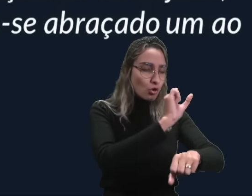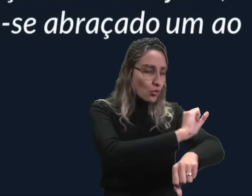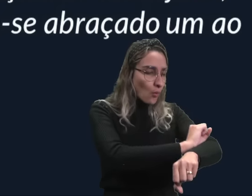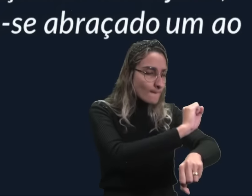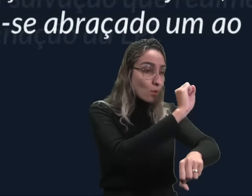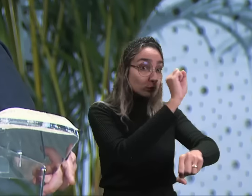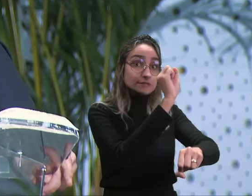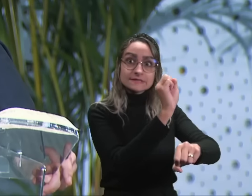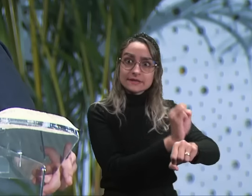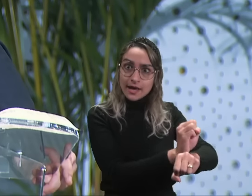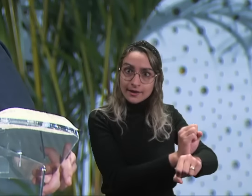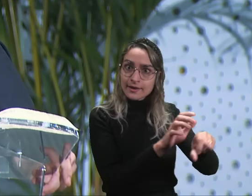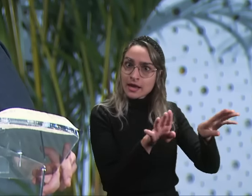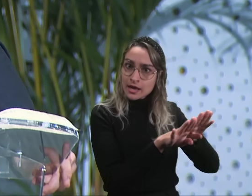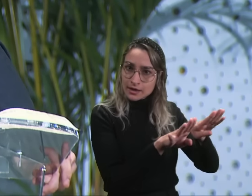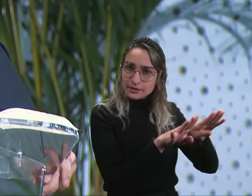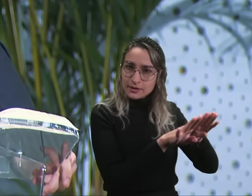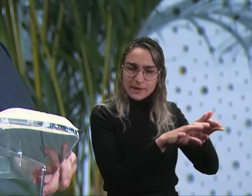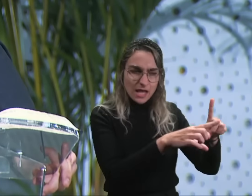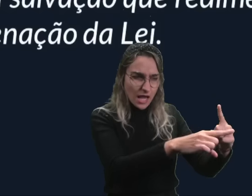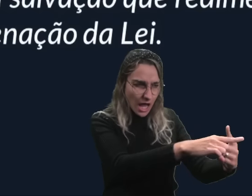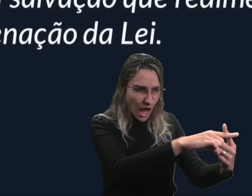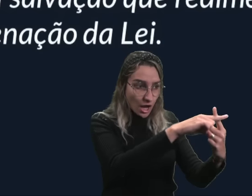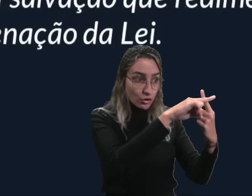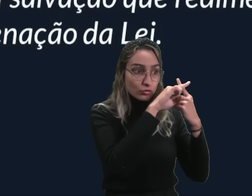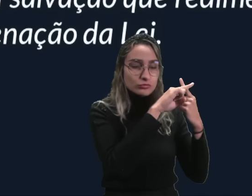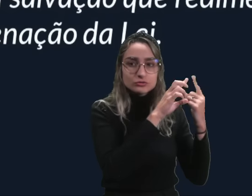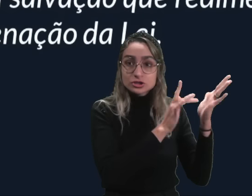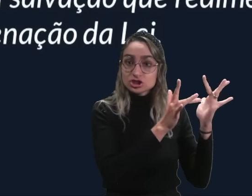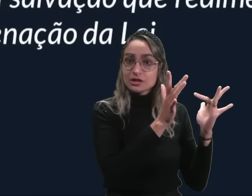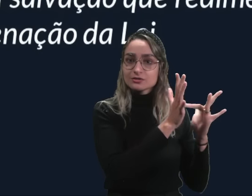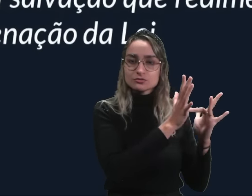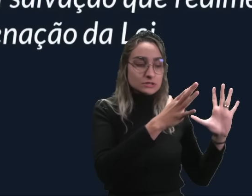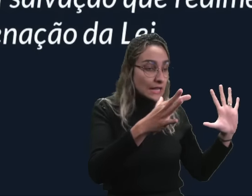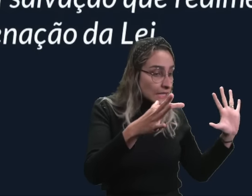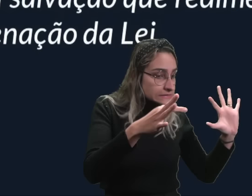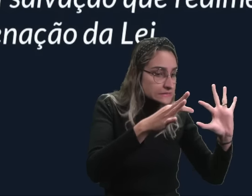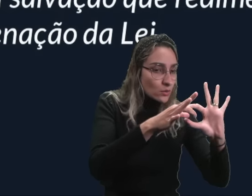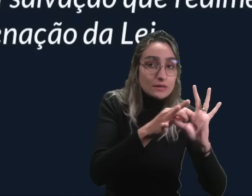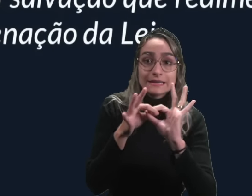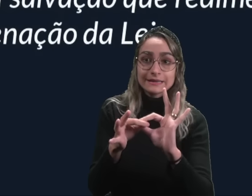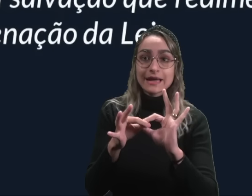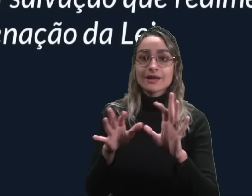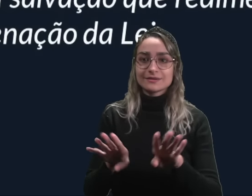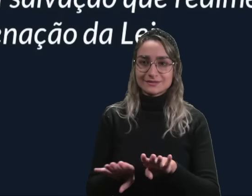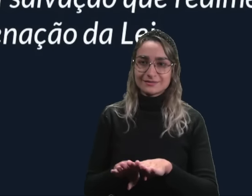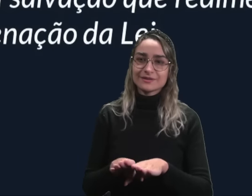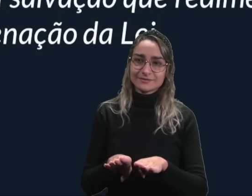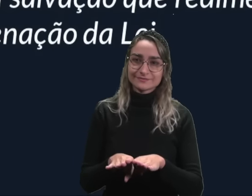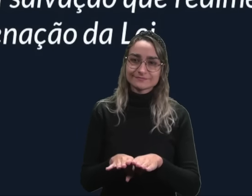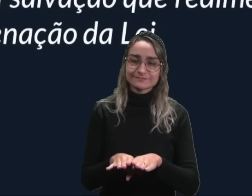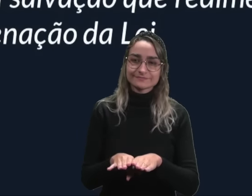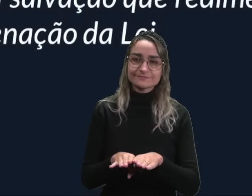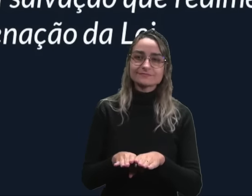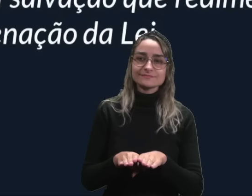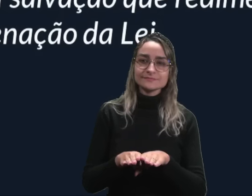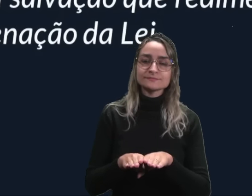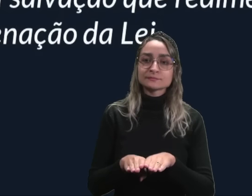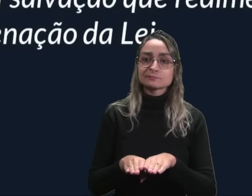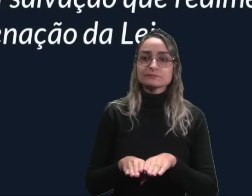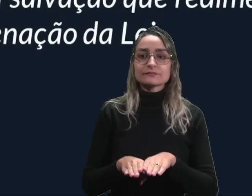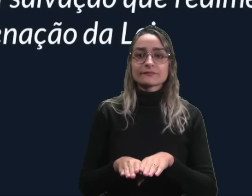A Lei e o Sinai entretanto são sem efeito sem Cristo e o Calvário assim